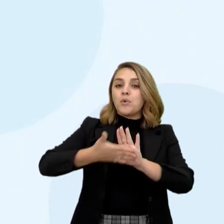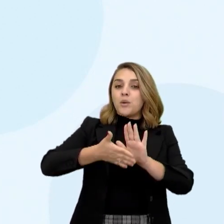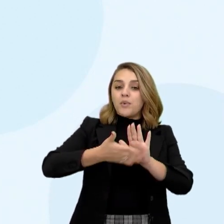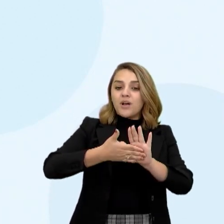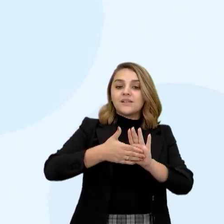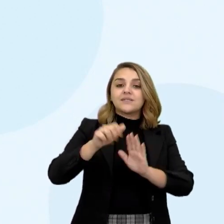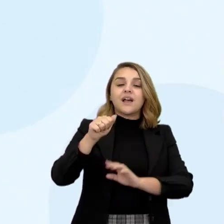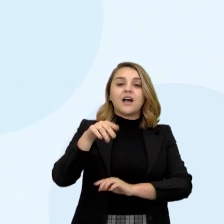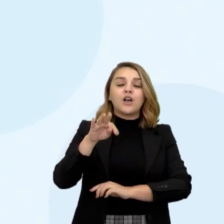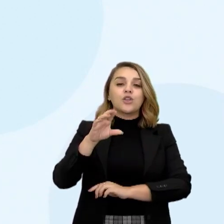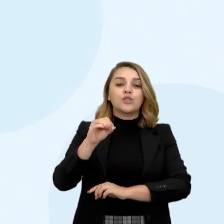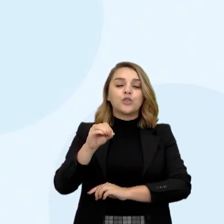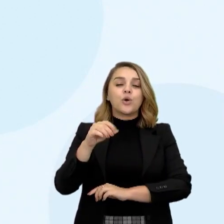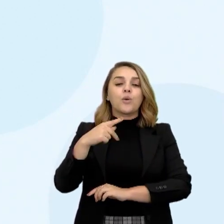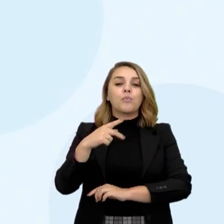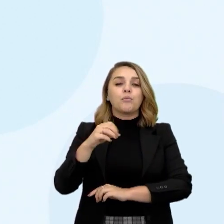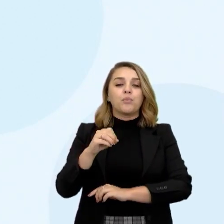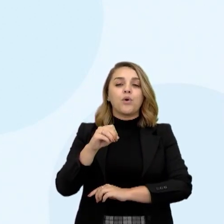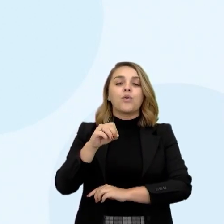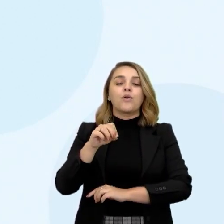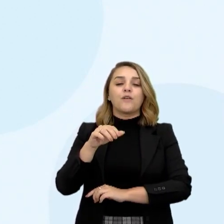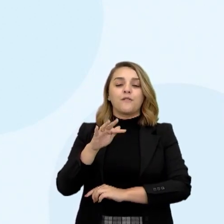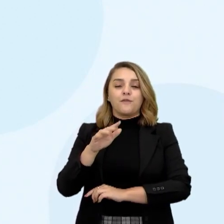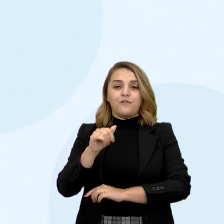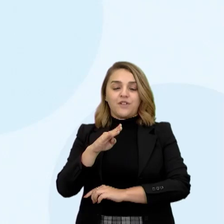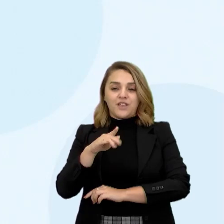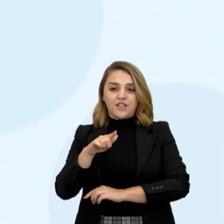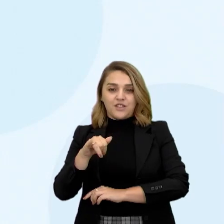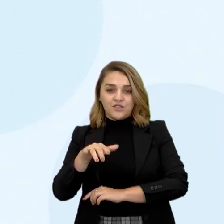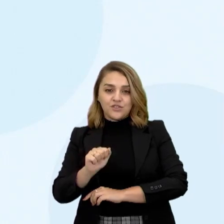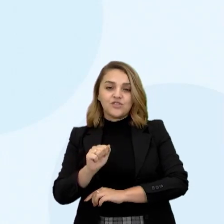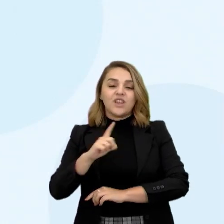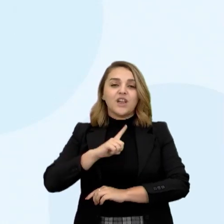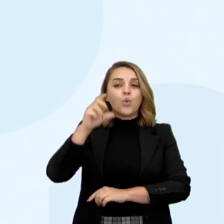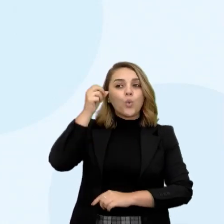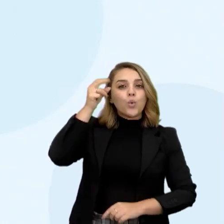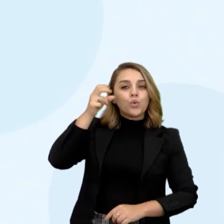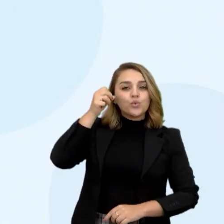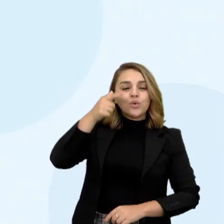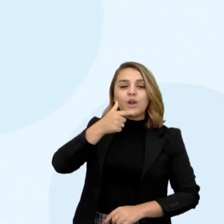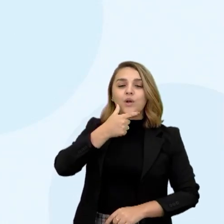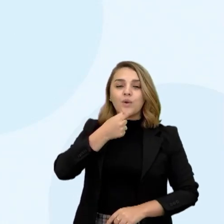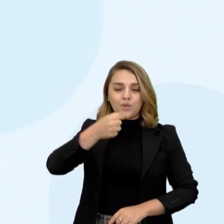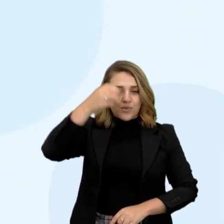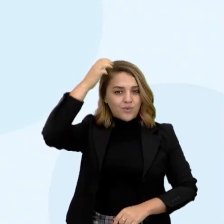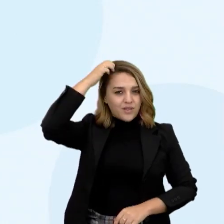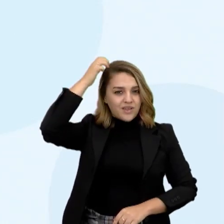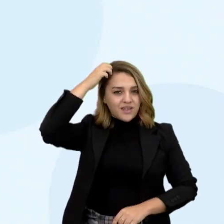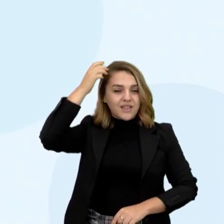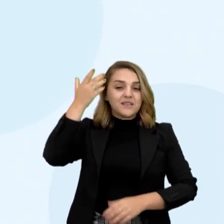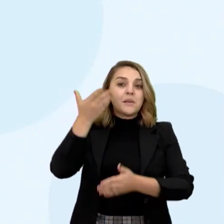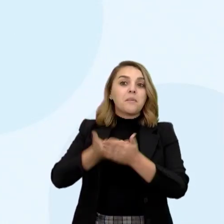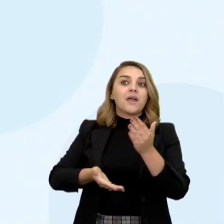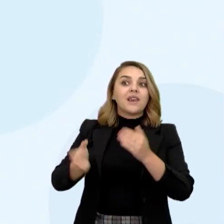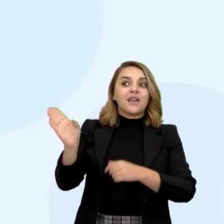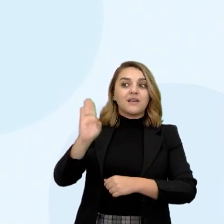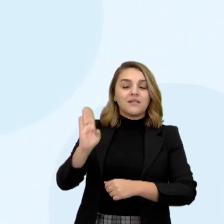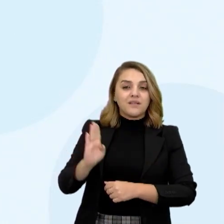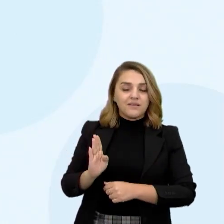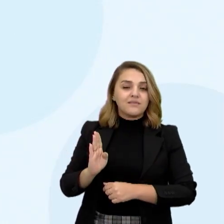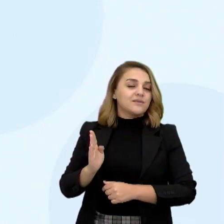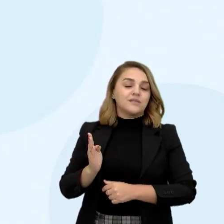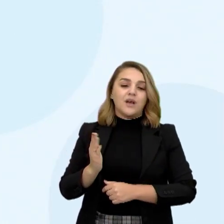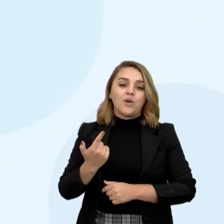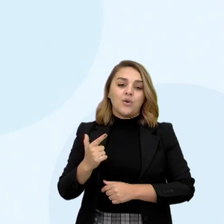isso? Devorar simbolicamente a cultura do colonizador europeu, sem perder a identidade brasileira. O uso de linguagem